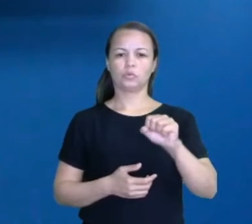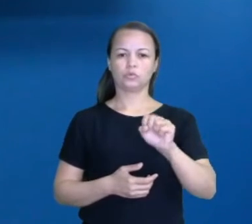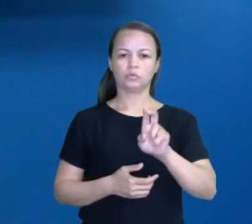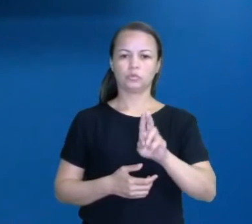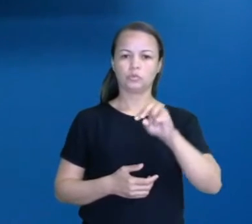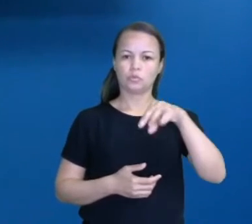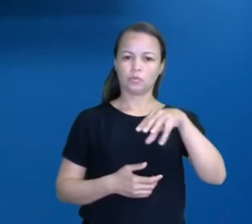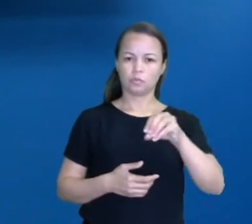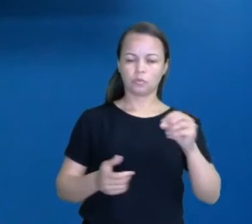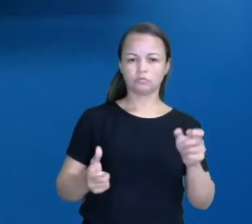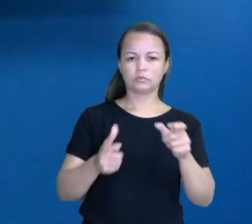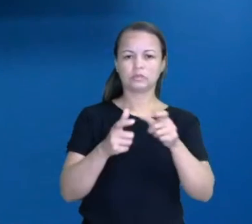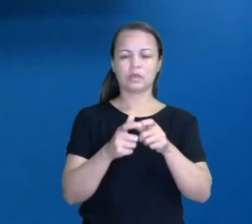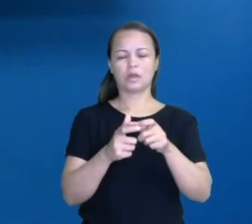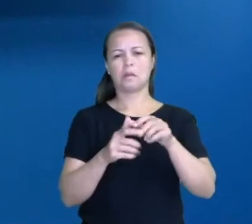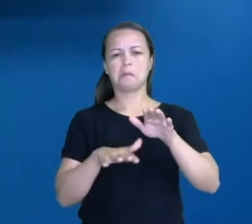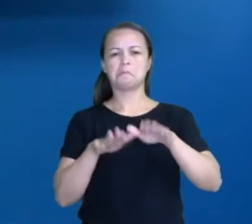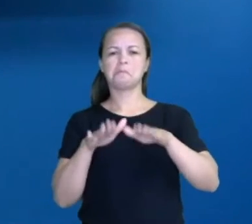à margem